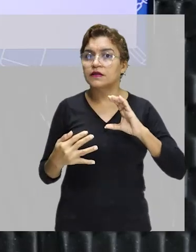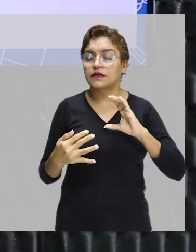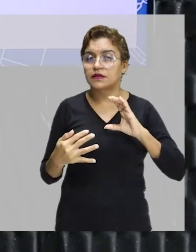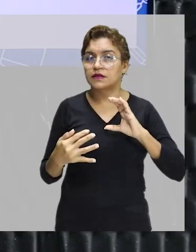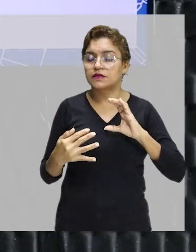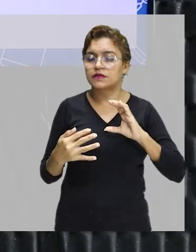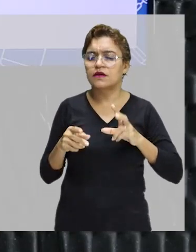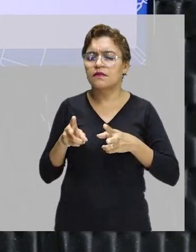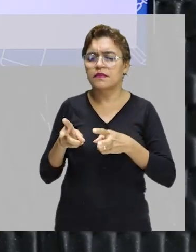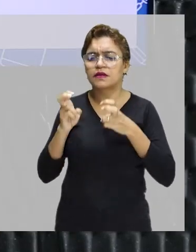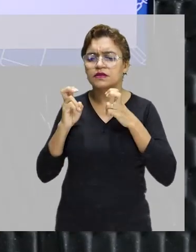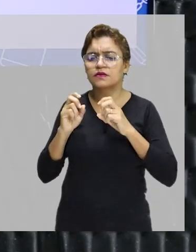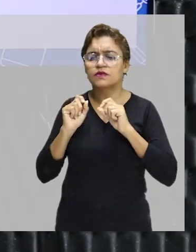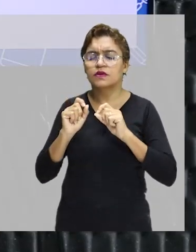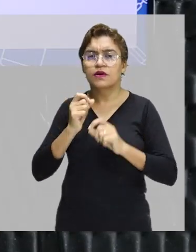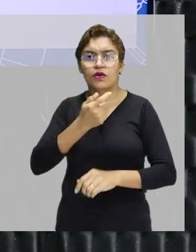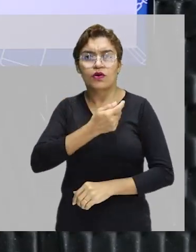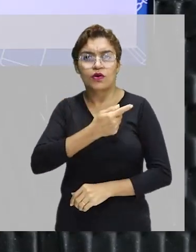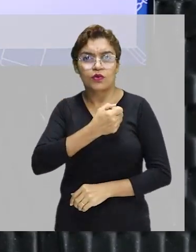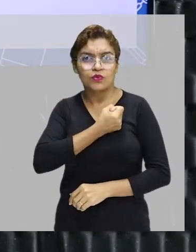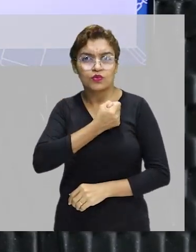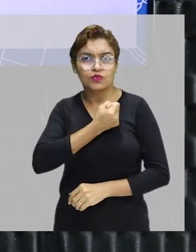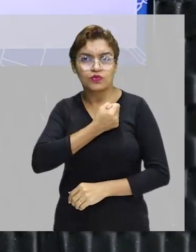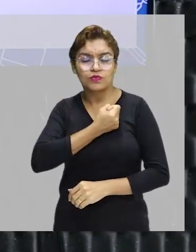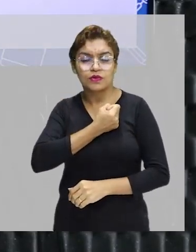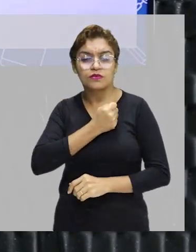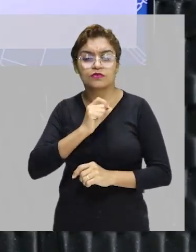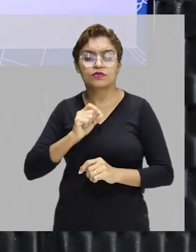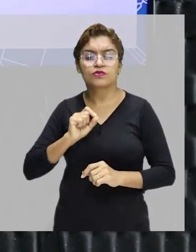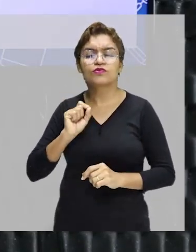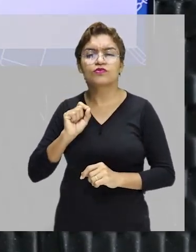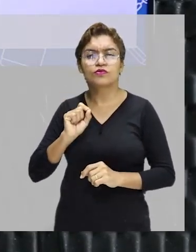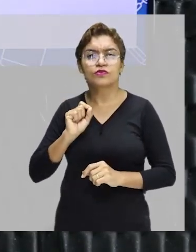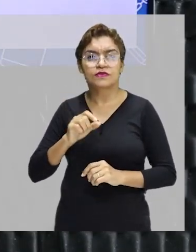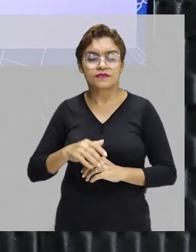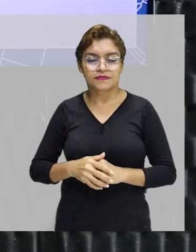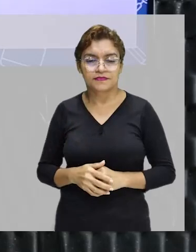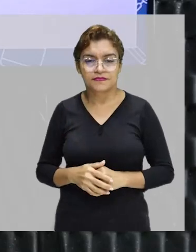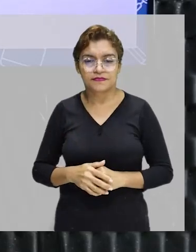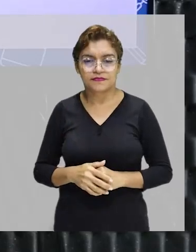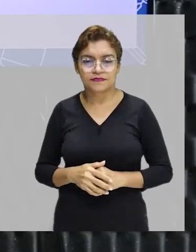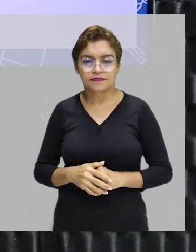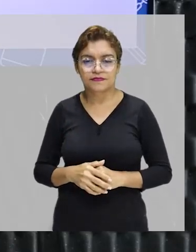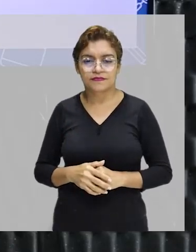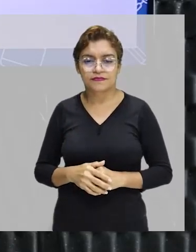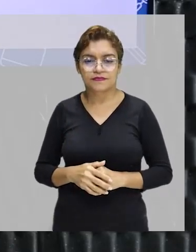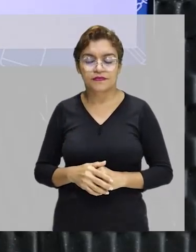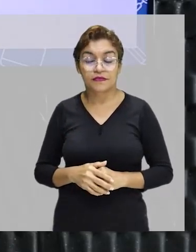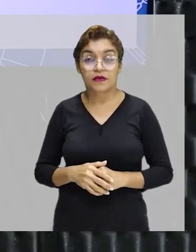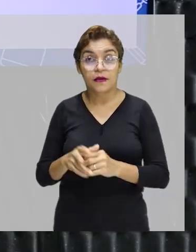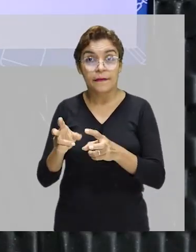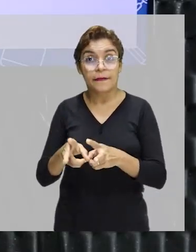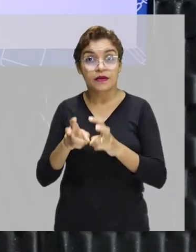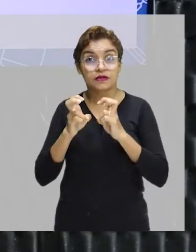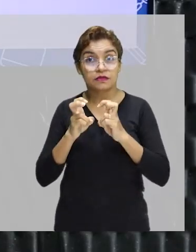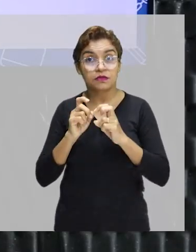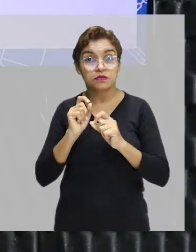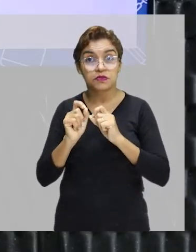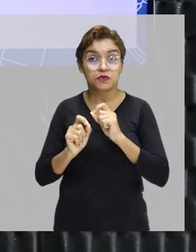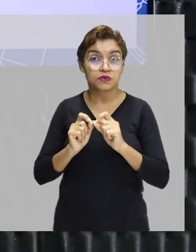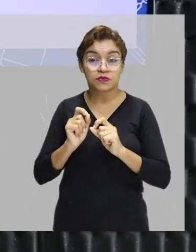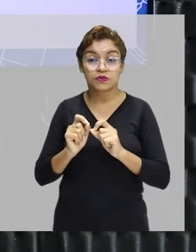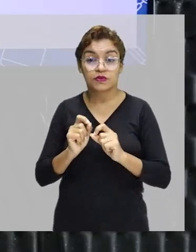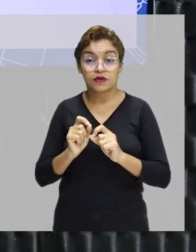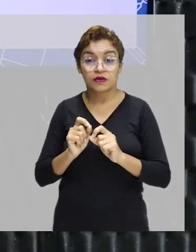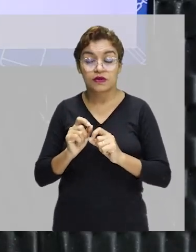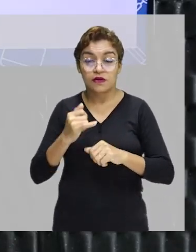distingue sempre é o número de. E aí, né, fica claro, fica notório, né, a diferença